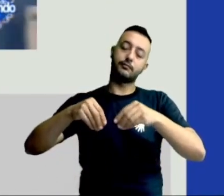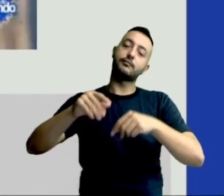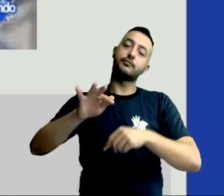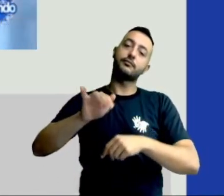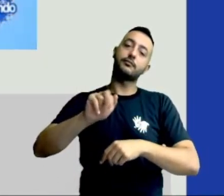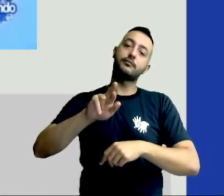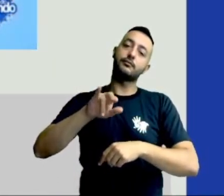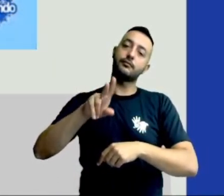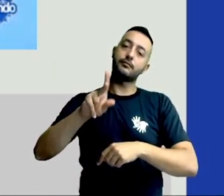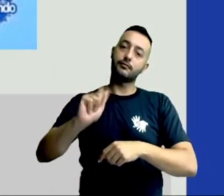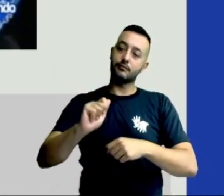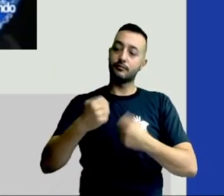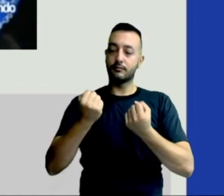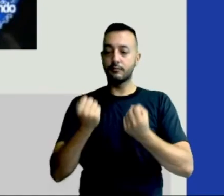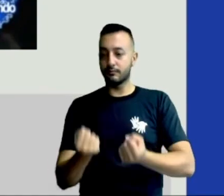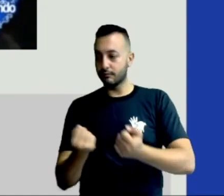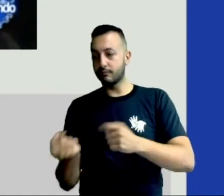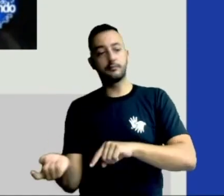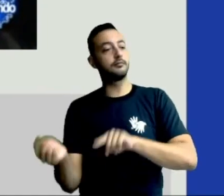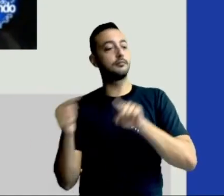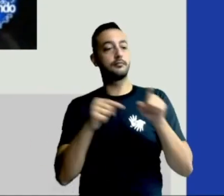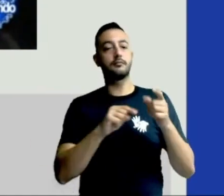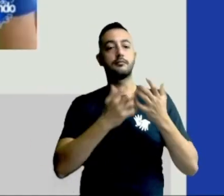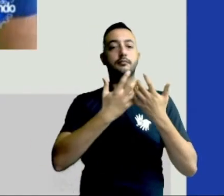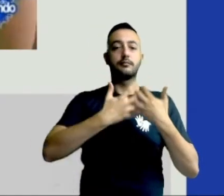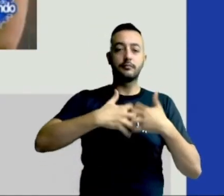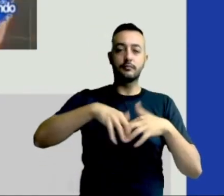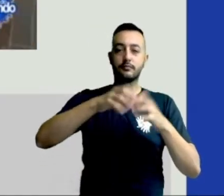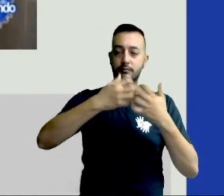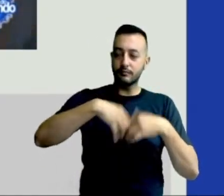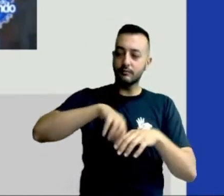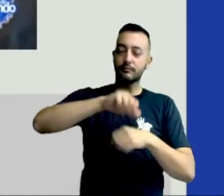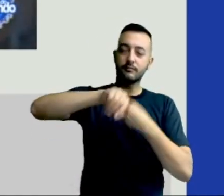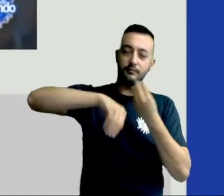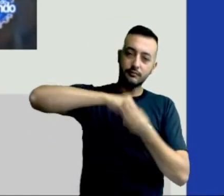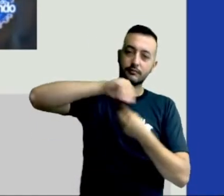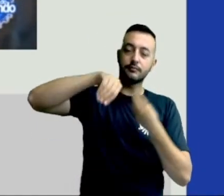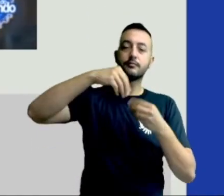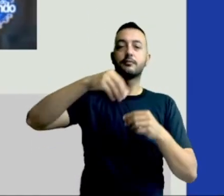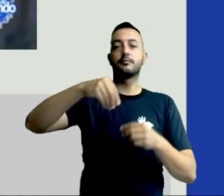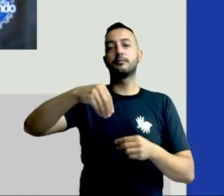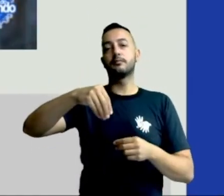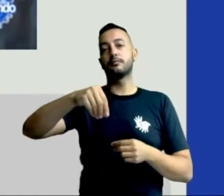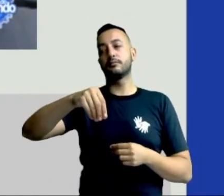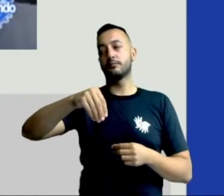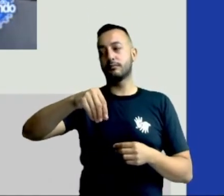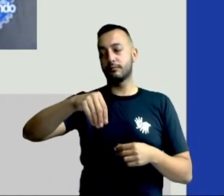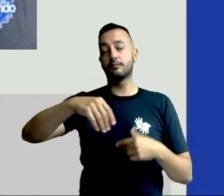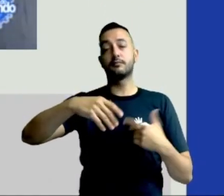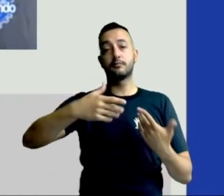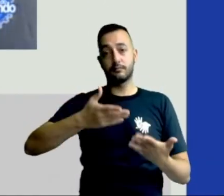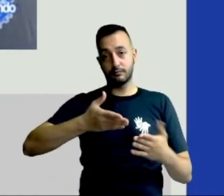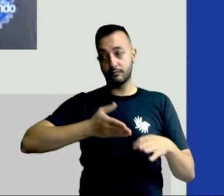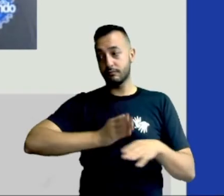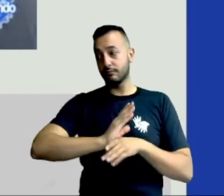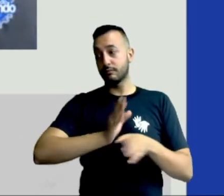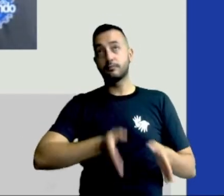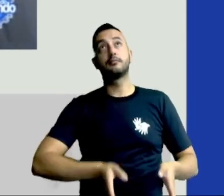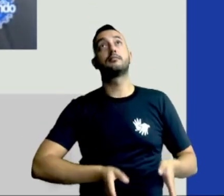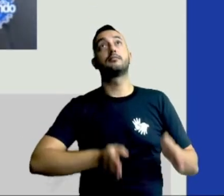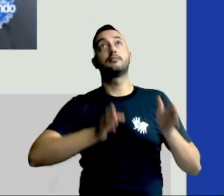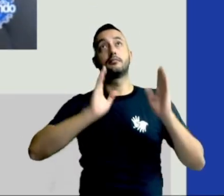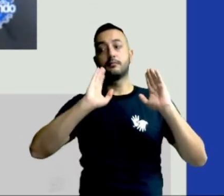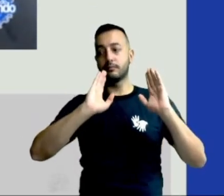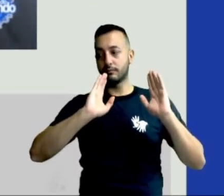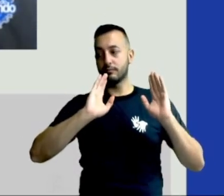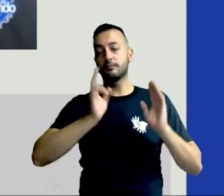sai das balanças e vai para um moinho para misturar muito bem e transformar tudo em pó. O pó de farinha entra nessa torre gigante, ela